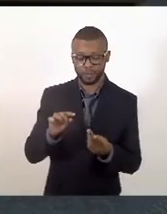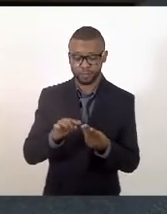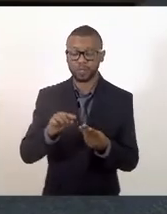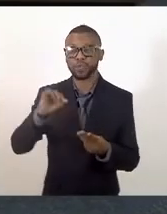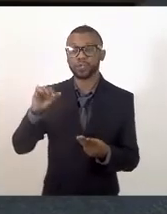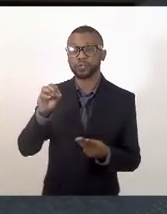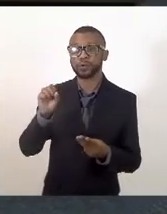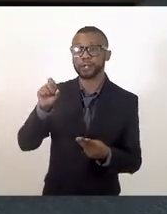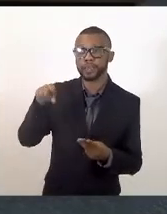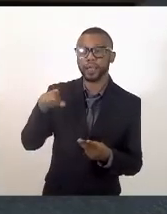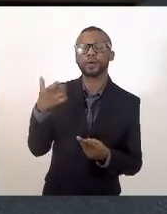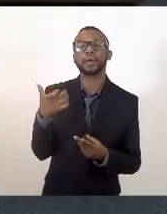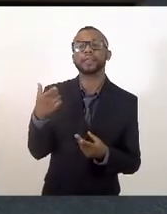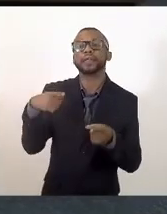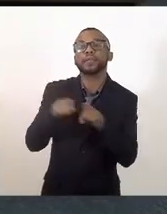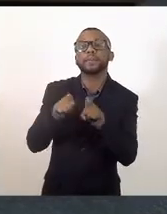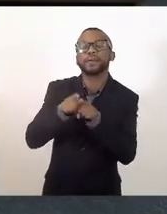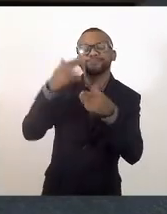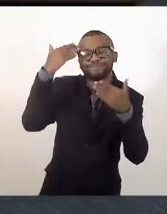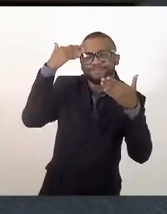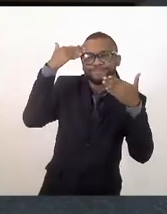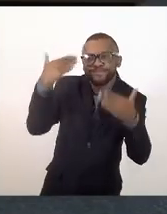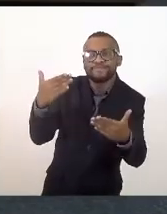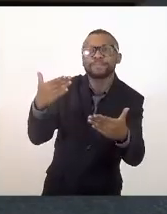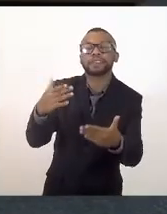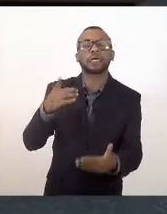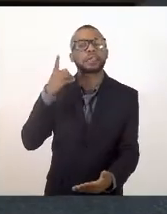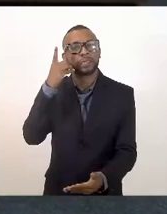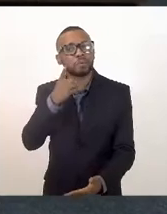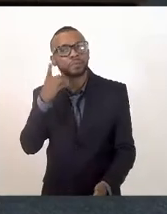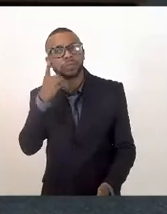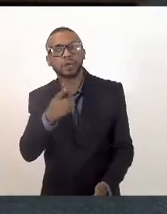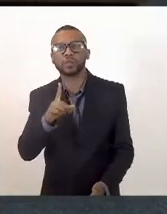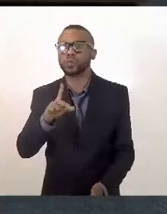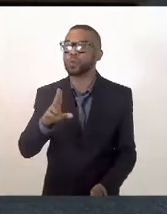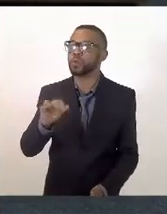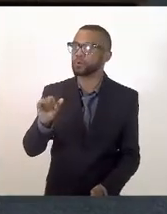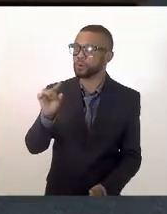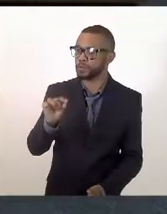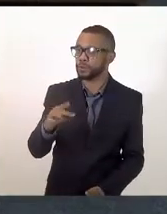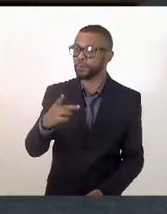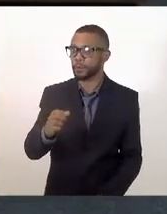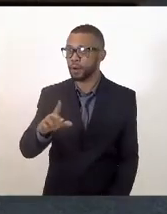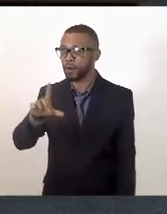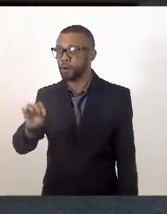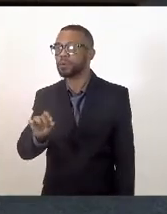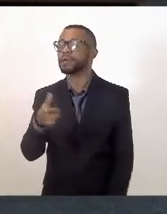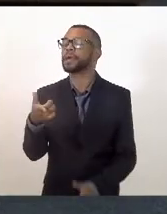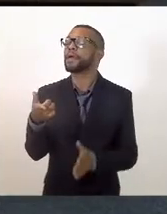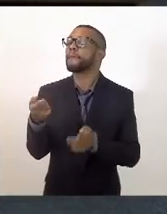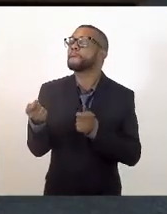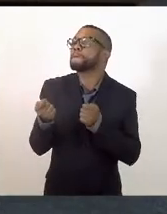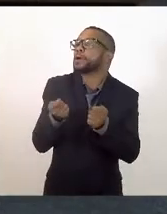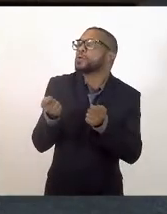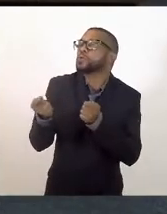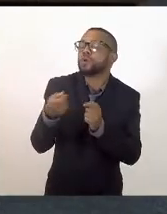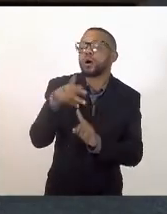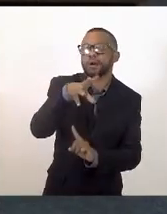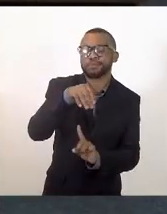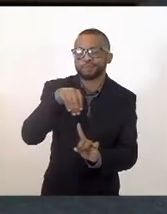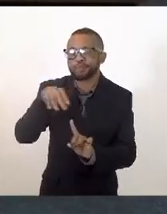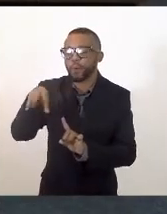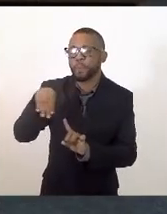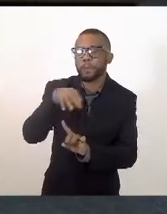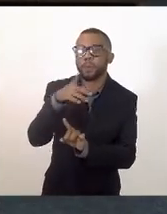inclusive, agradecer ao deputado Luiz Paulo, que intermediou uma parceria do meu gabinete